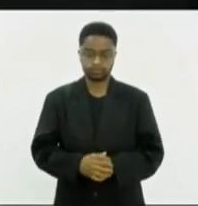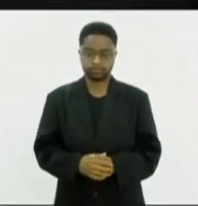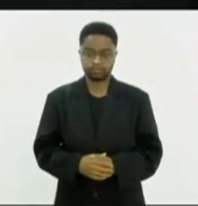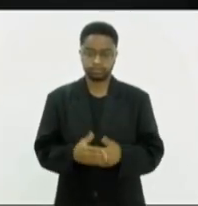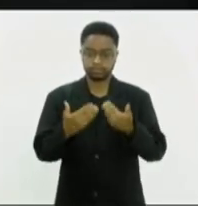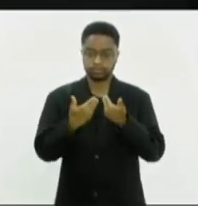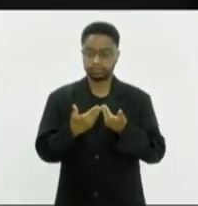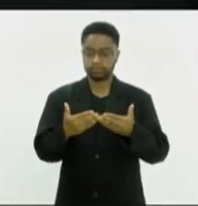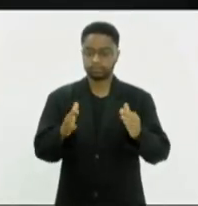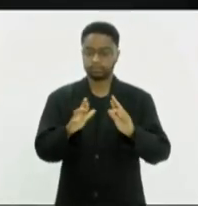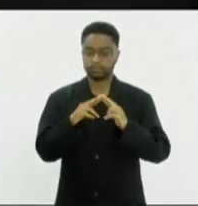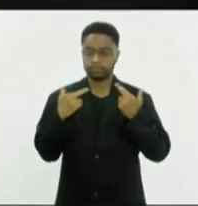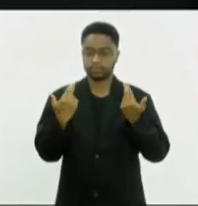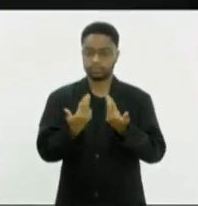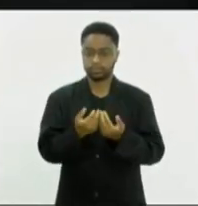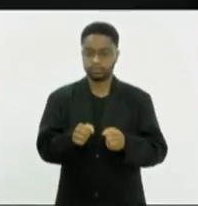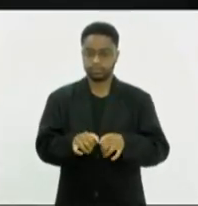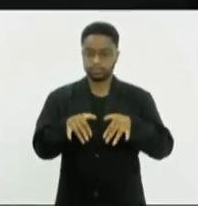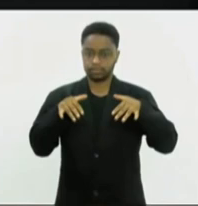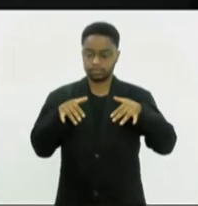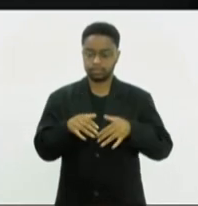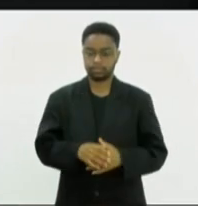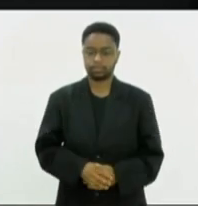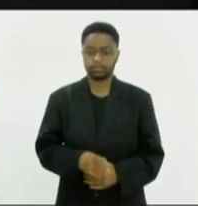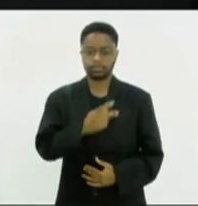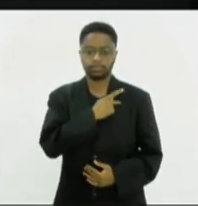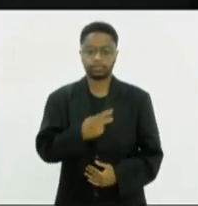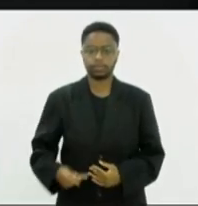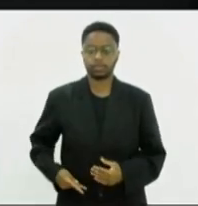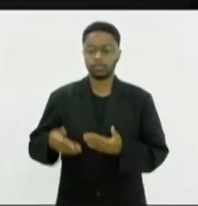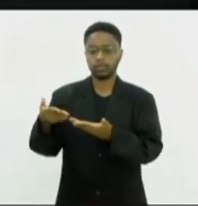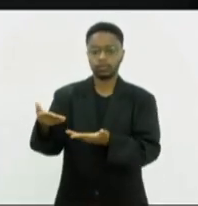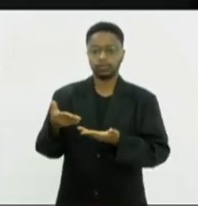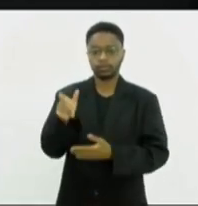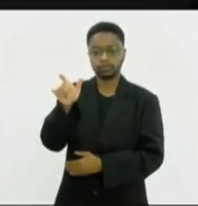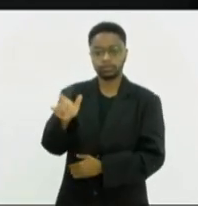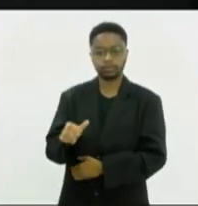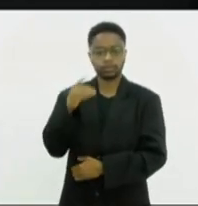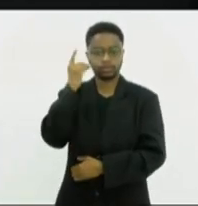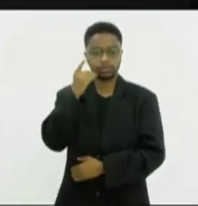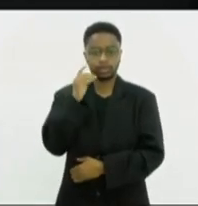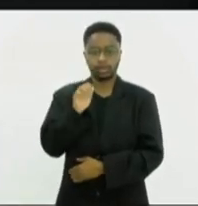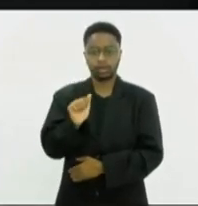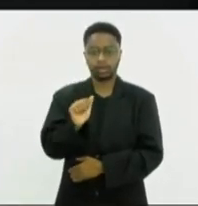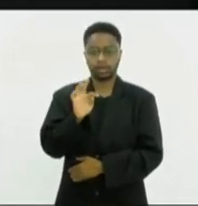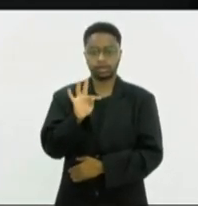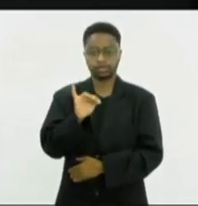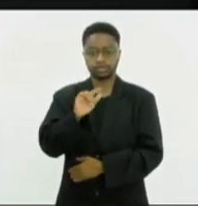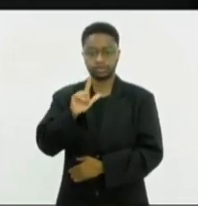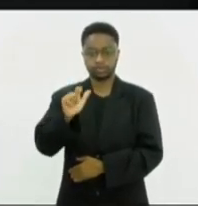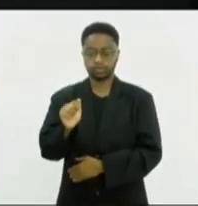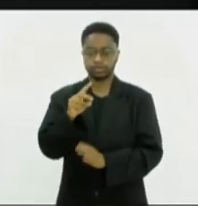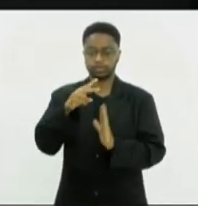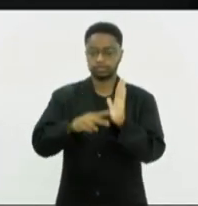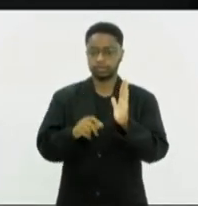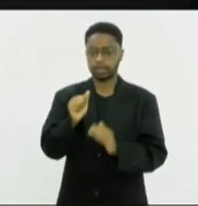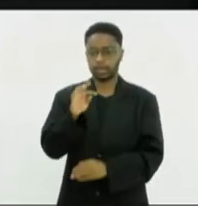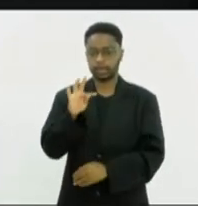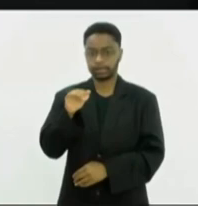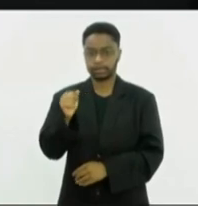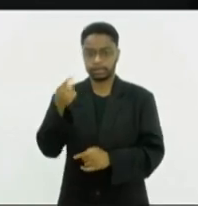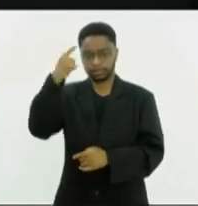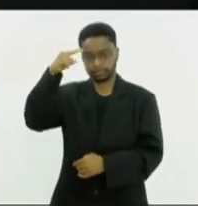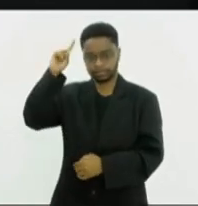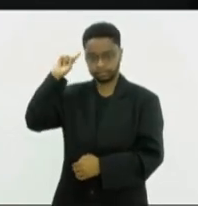Está aberta a sessão. A presidência convida o nobre deputado Átila Nunes para fazer a leitura da ata da